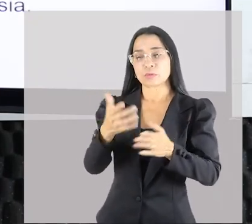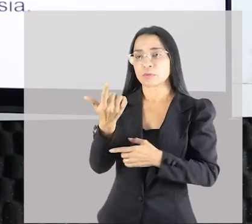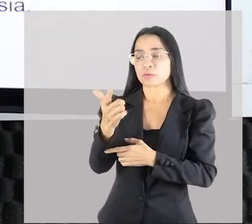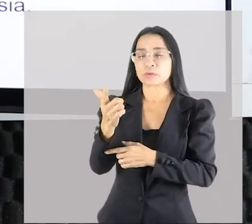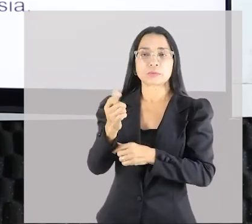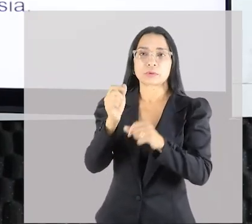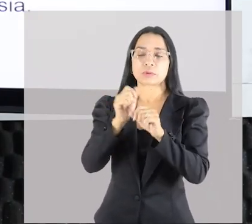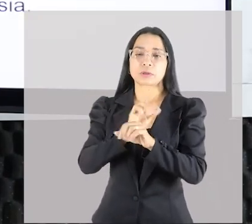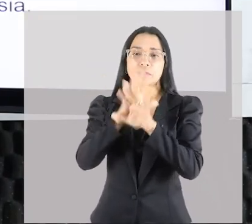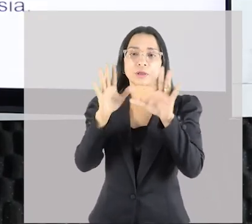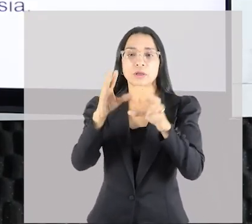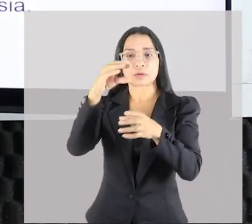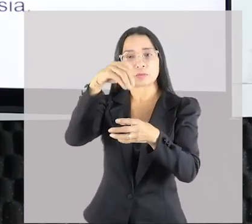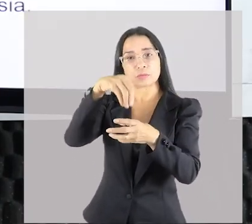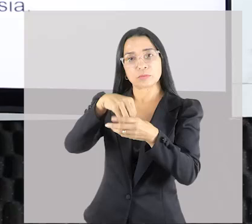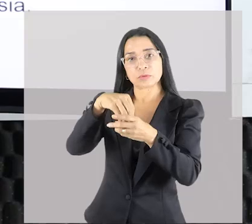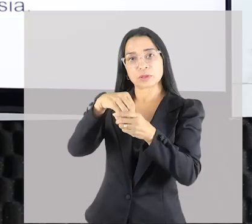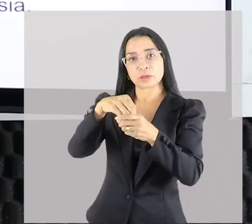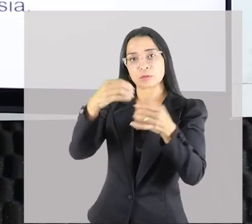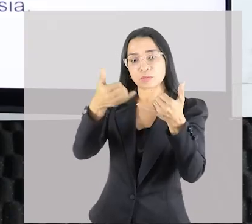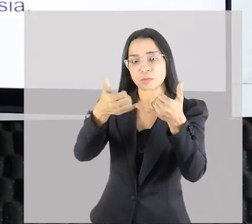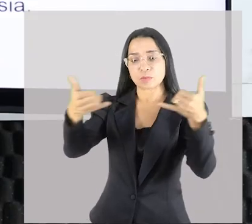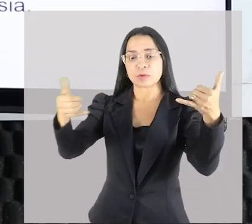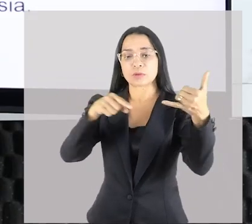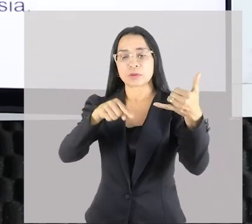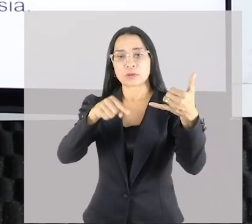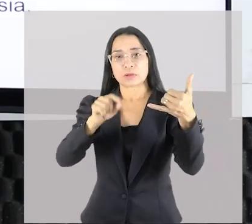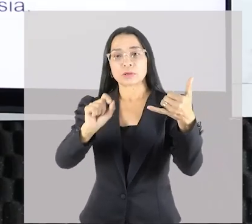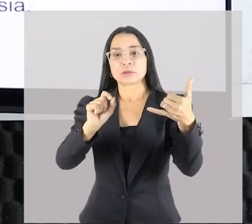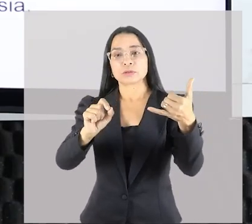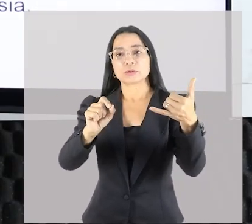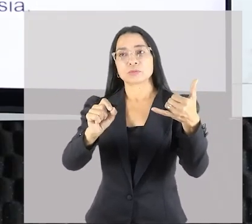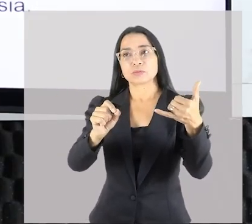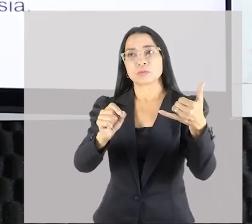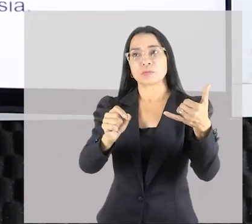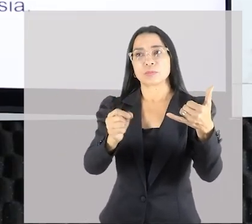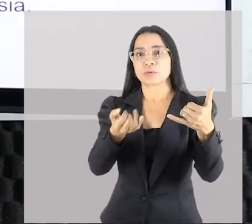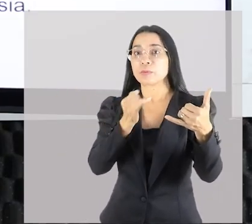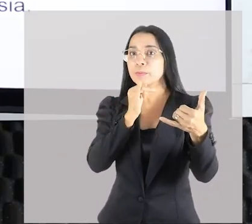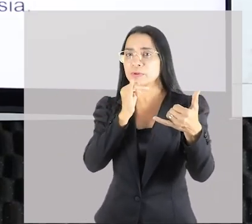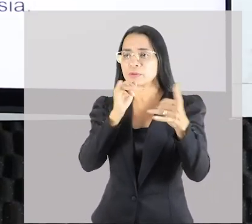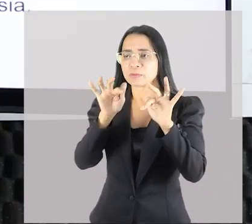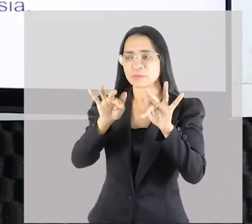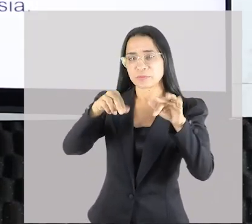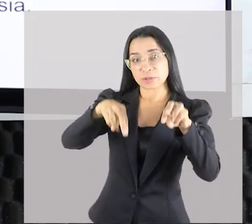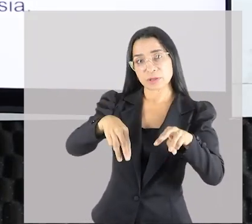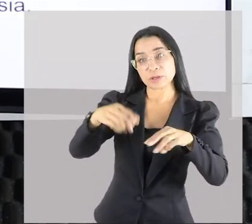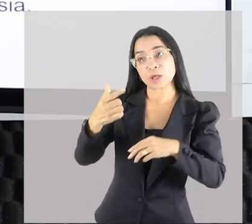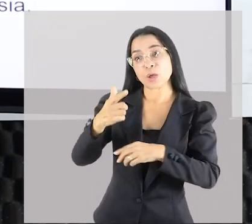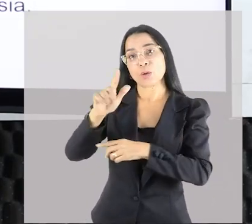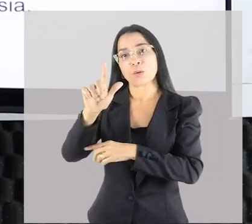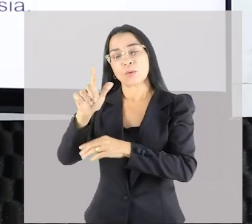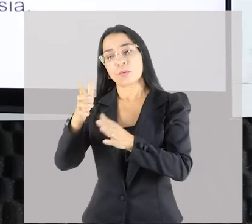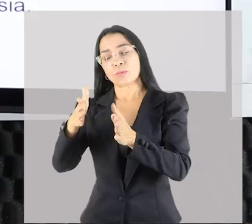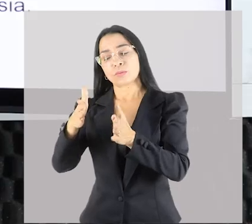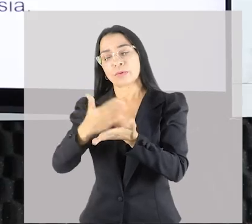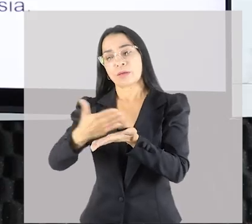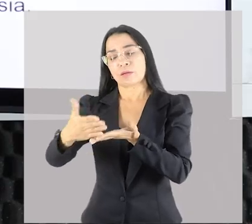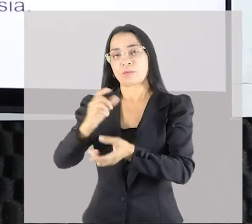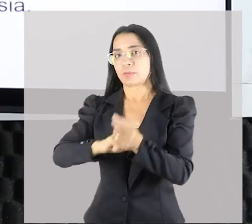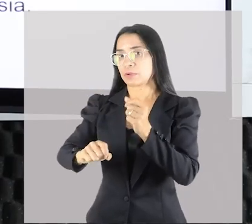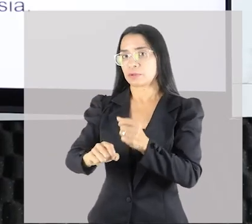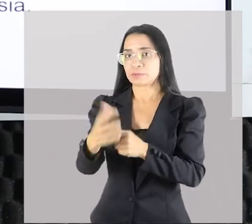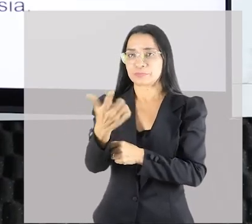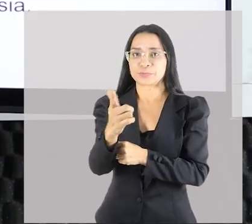existe, claro, dentro de uma linearidade em que um acaba e outro começa. Não existe isso dentro desse processo histórico.